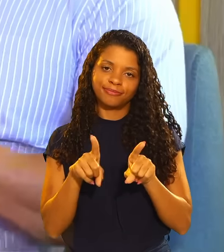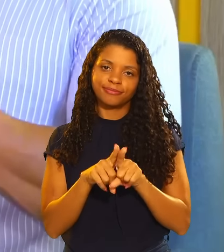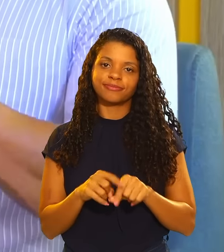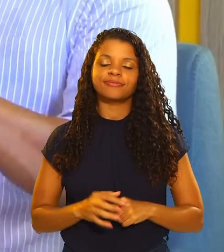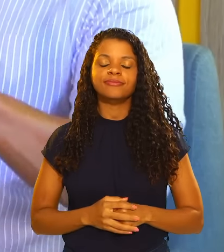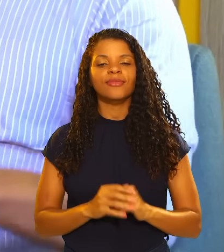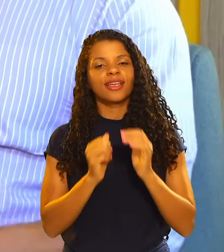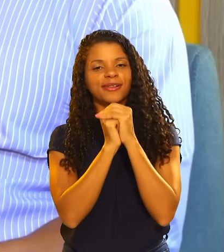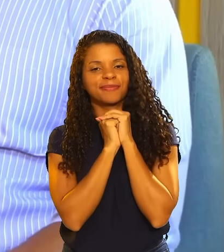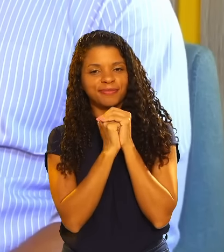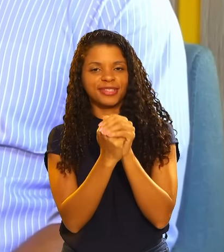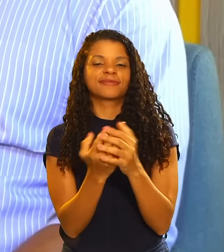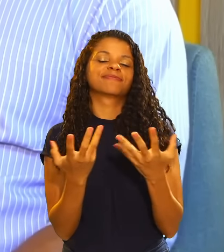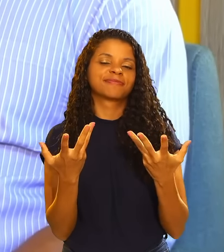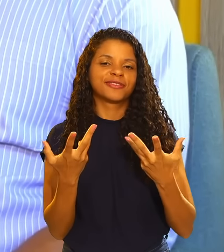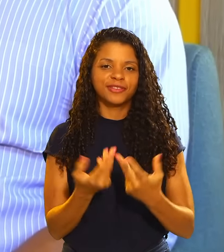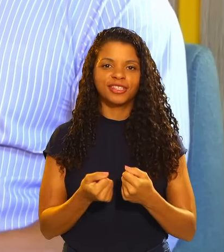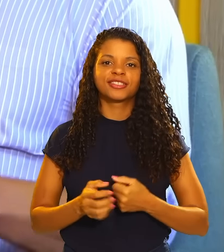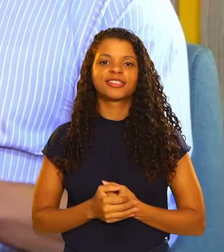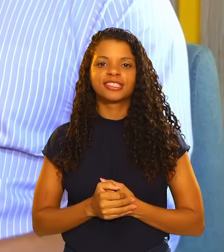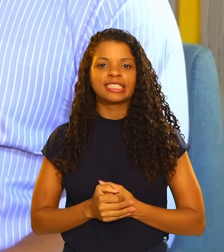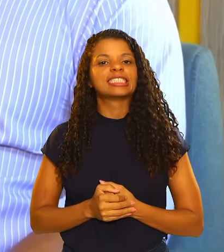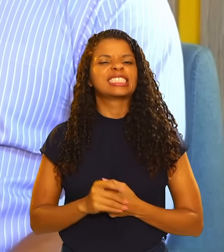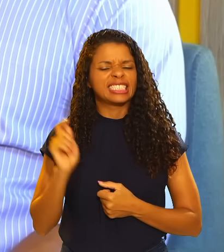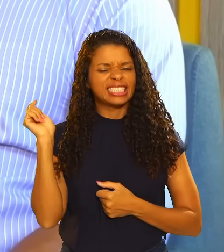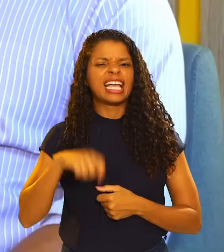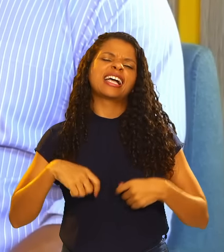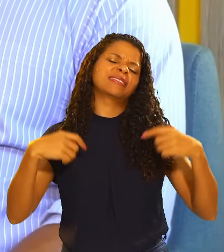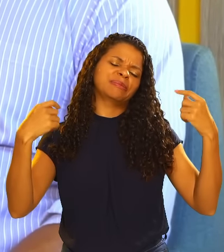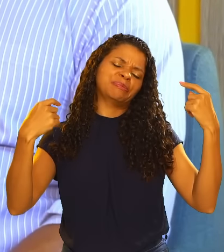né? Poderíamos ficar aqui por muito mais tempo, mas